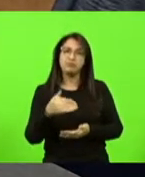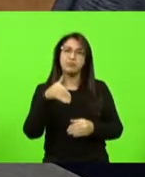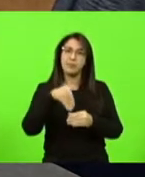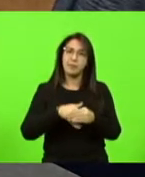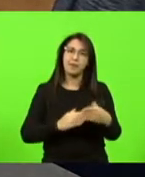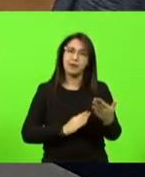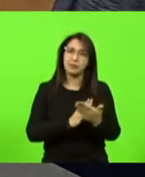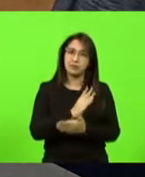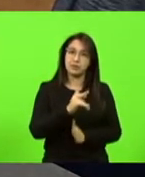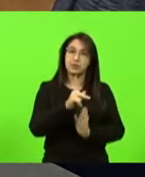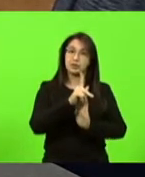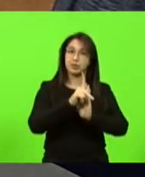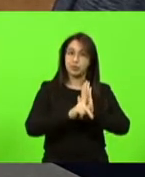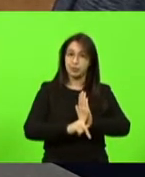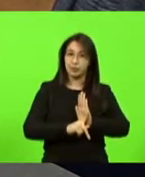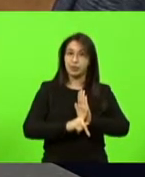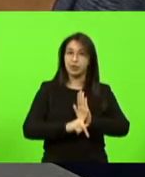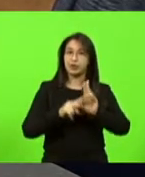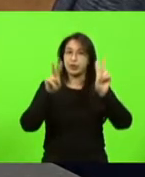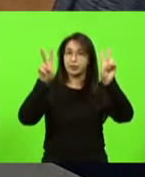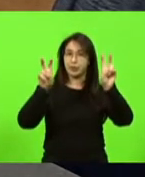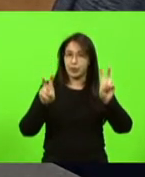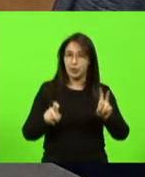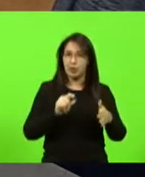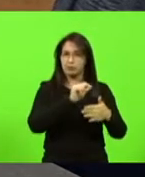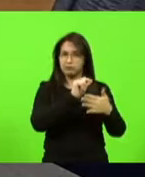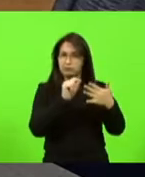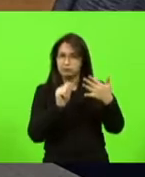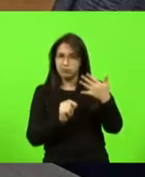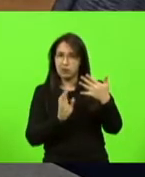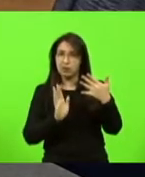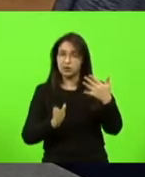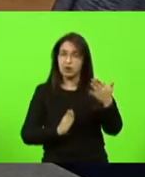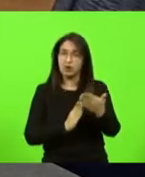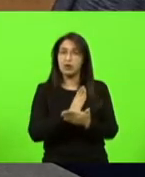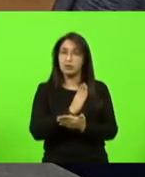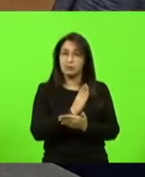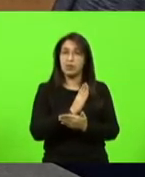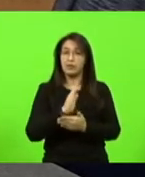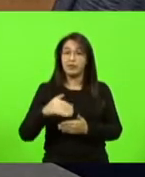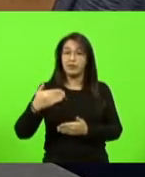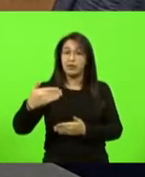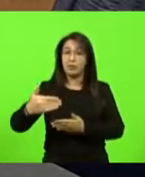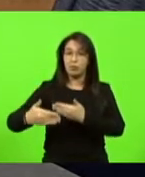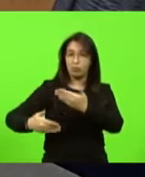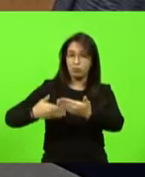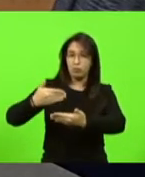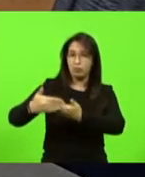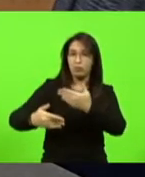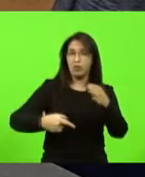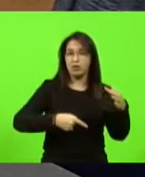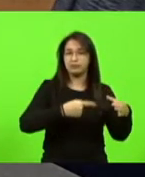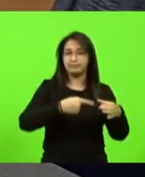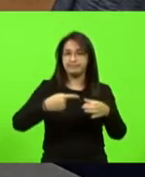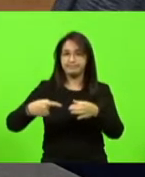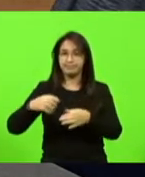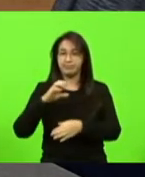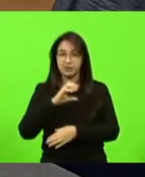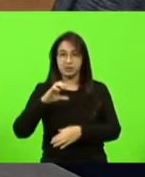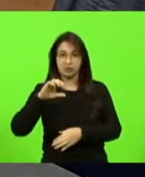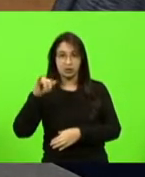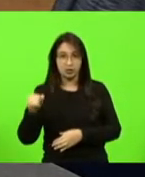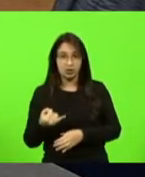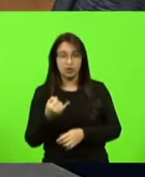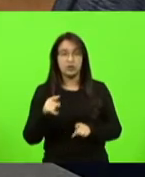no projeto, nos termos em que ele restou aprovado após a tramitação nas comissões de Constituição e Justiça e